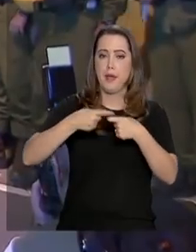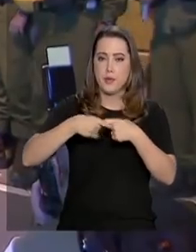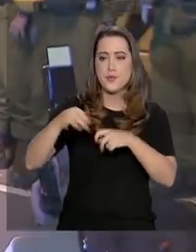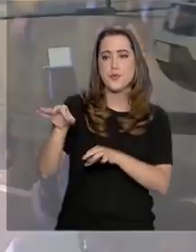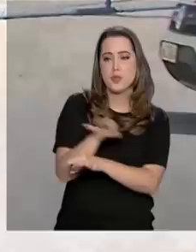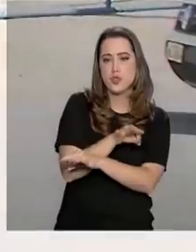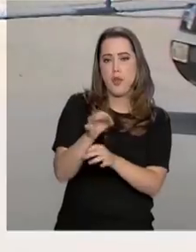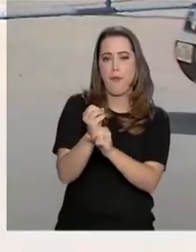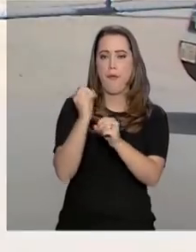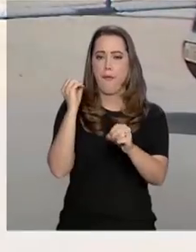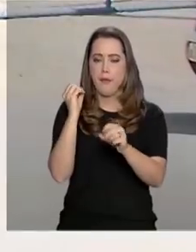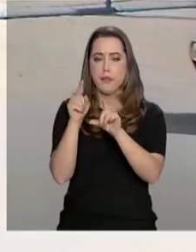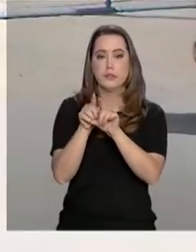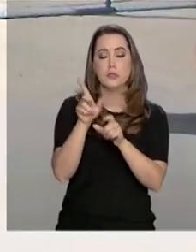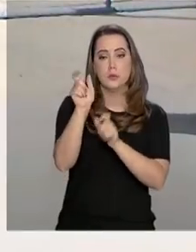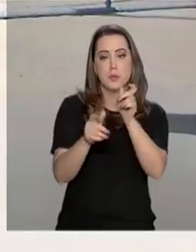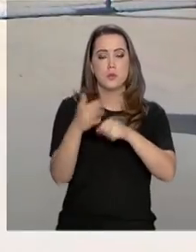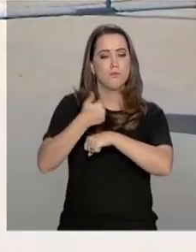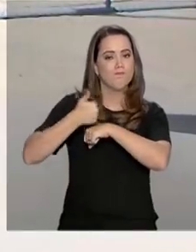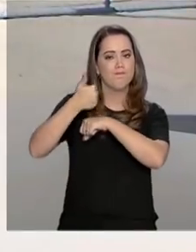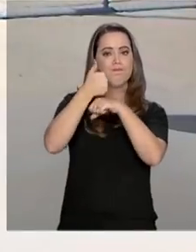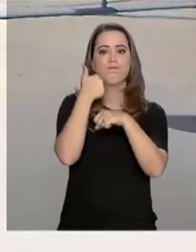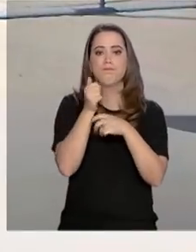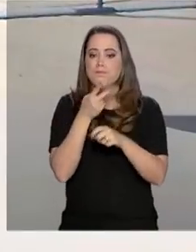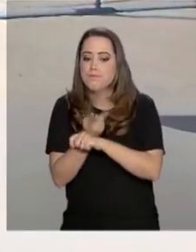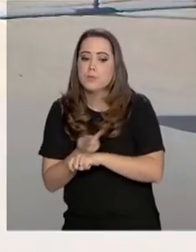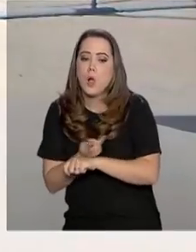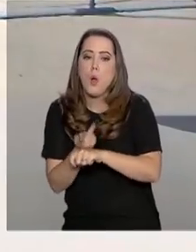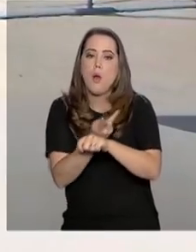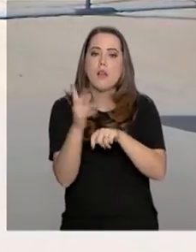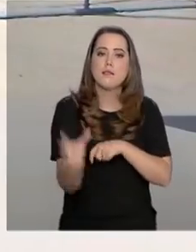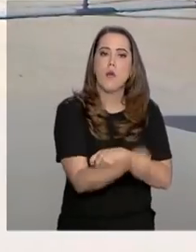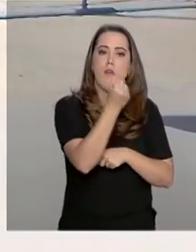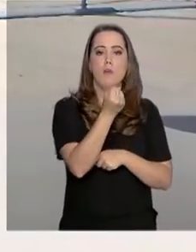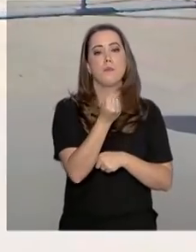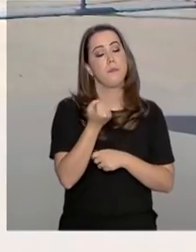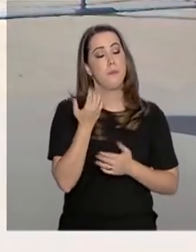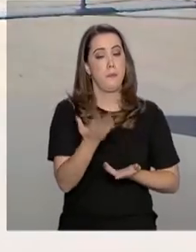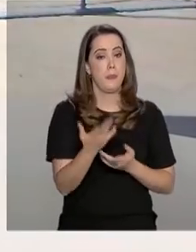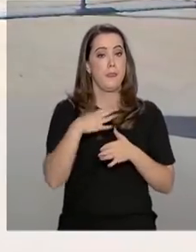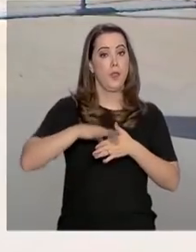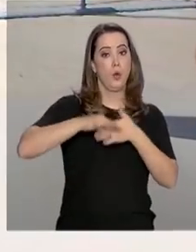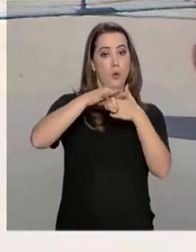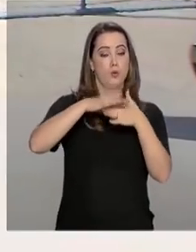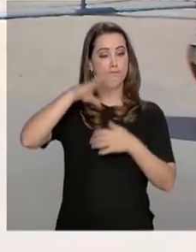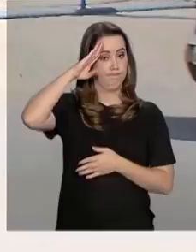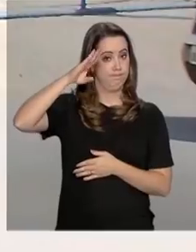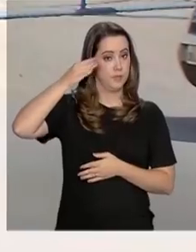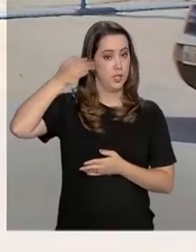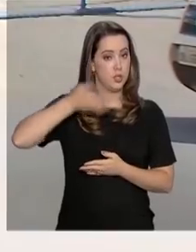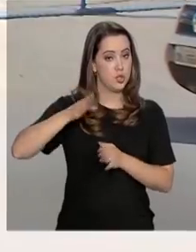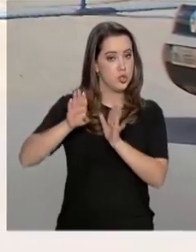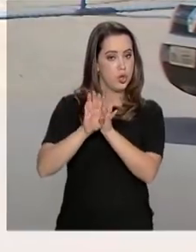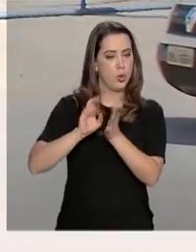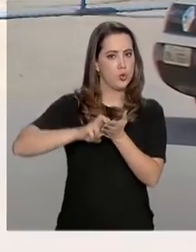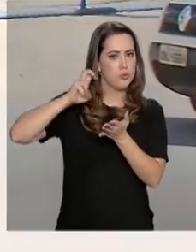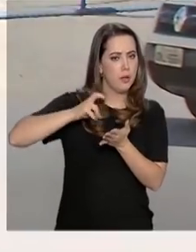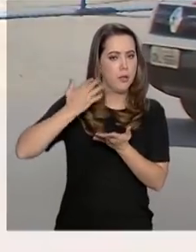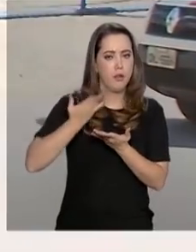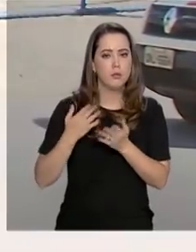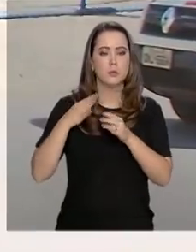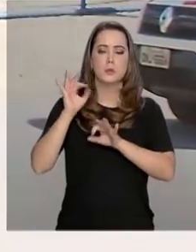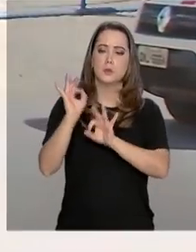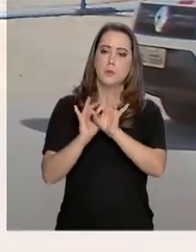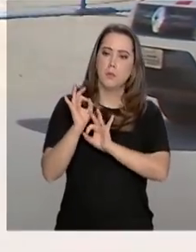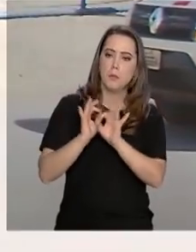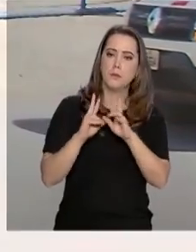tecnologias e em operações de busca e salvamento. O comandante dessa tropa, Coronel Golan, chegou aqui hoje cedo e participou de reuniões para